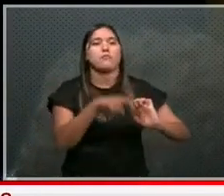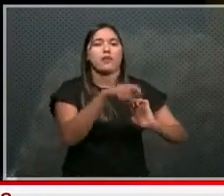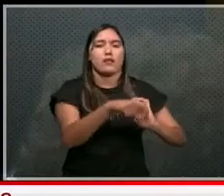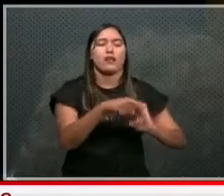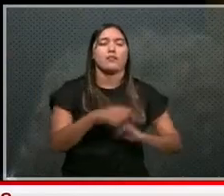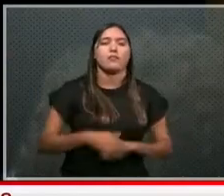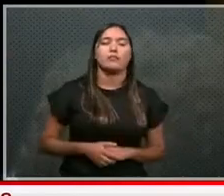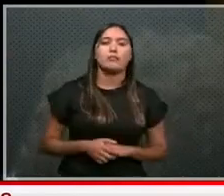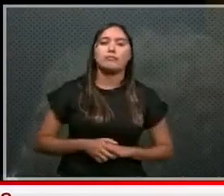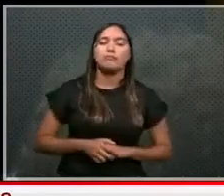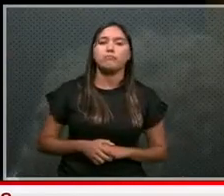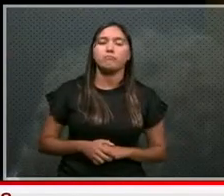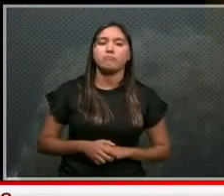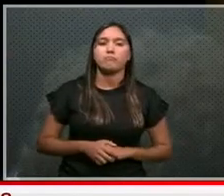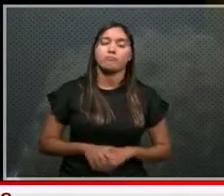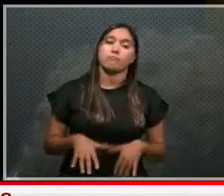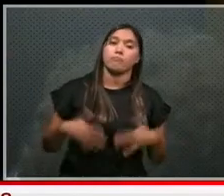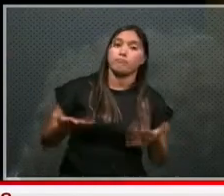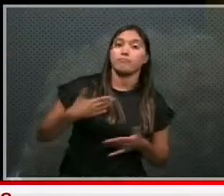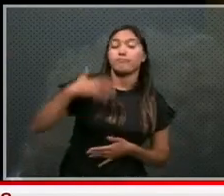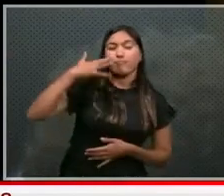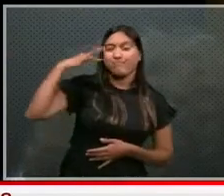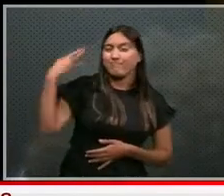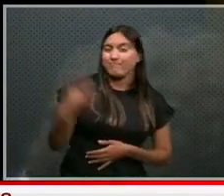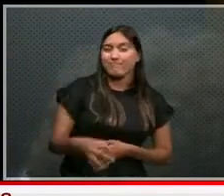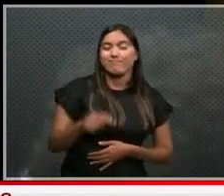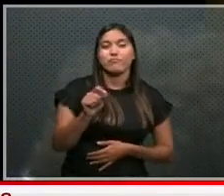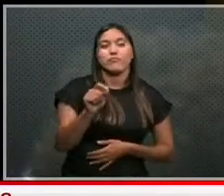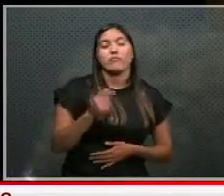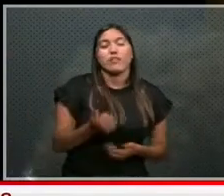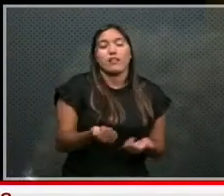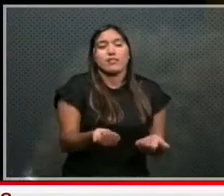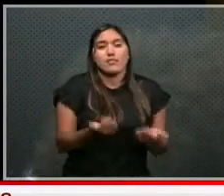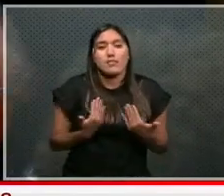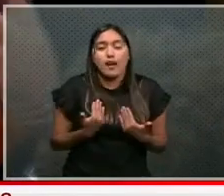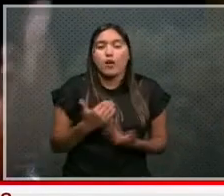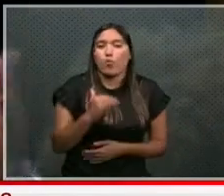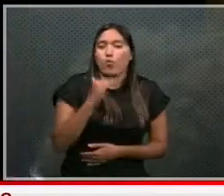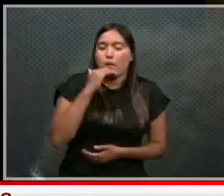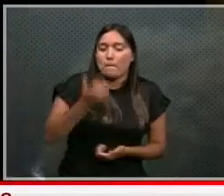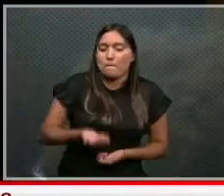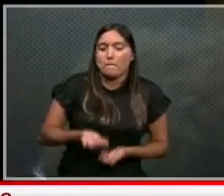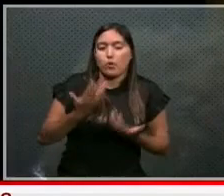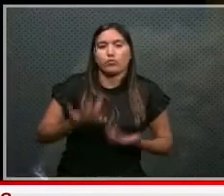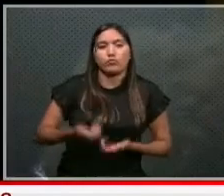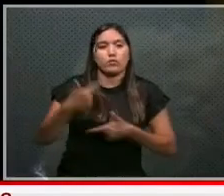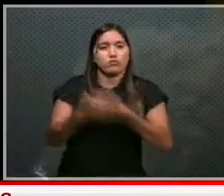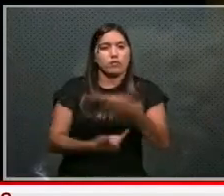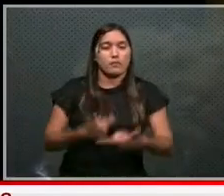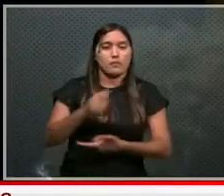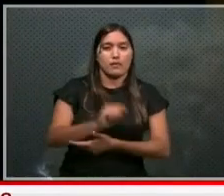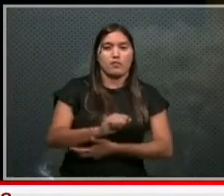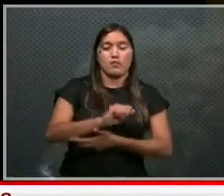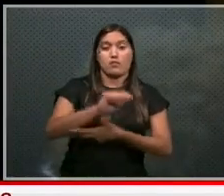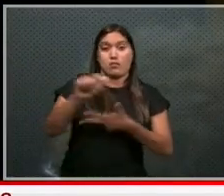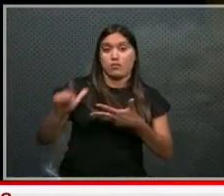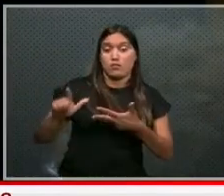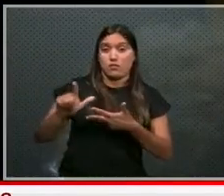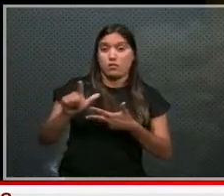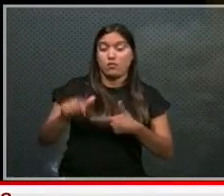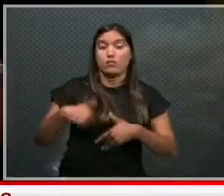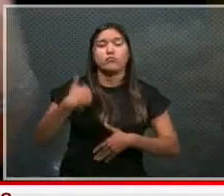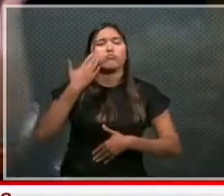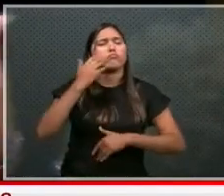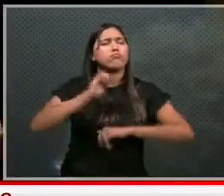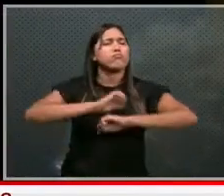feitos pela Embrapa e que certamente isso enriquece muito a nossa produção Legislativa entendendo que essa relação